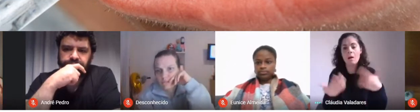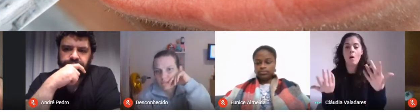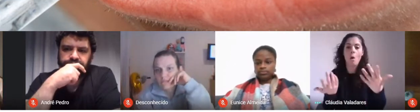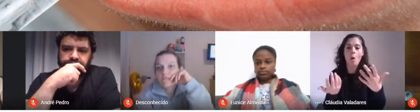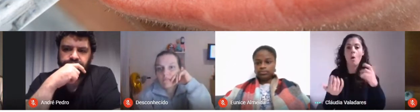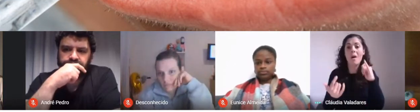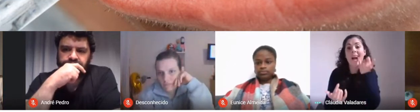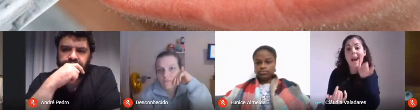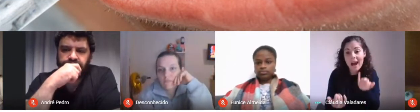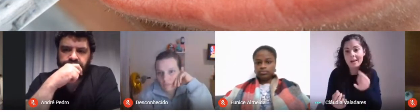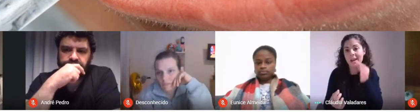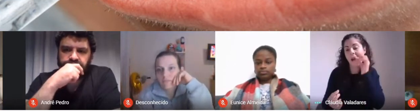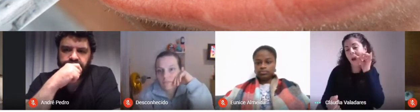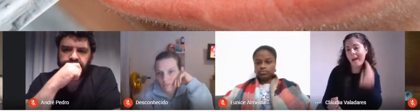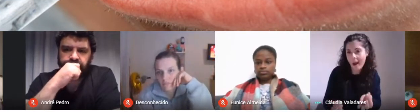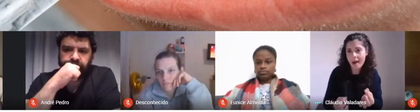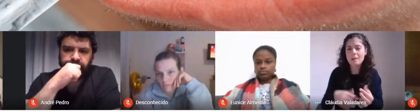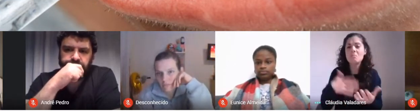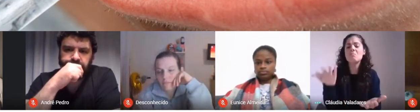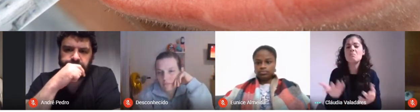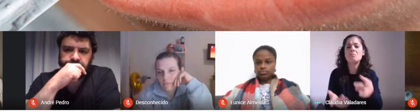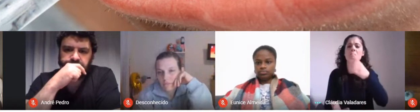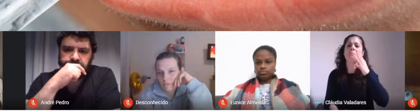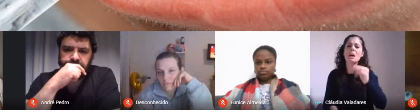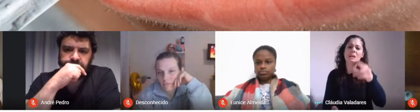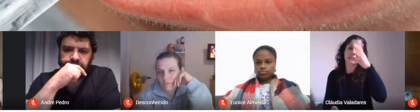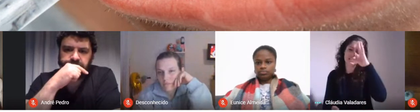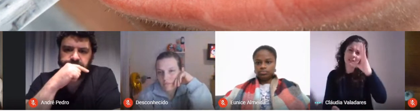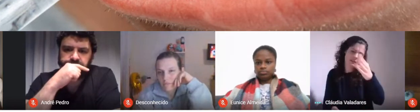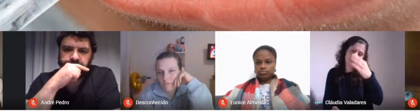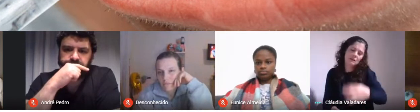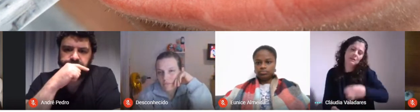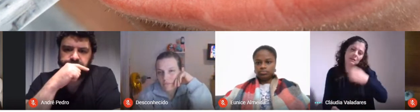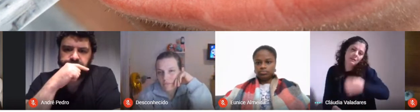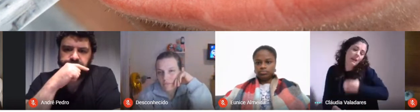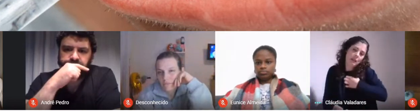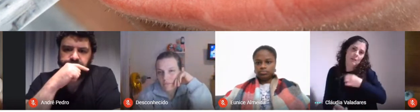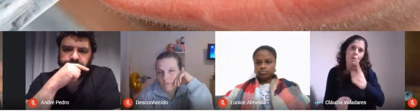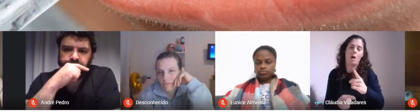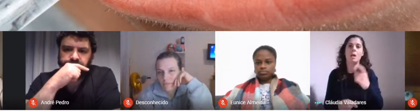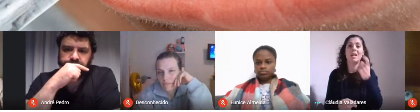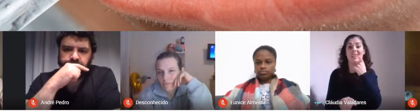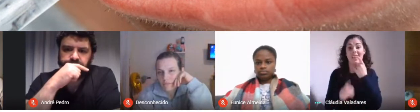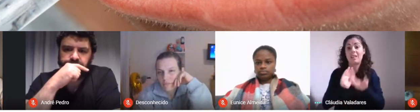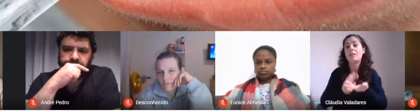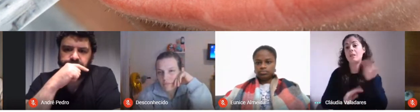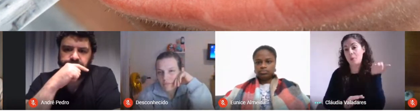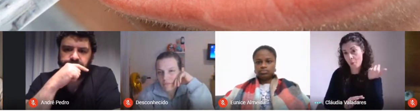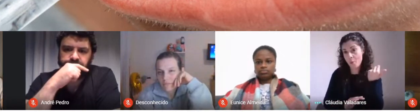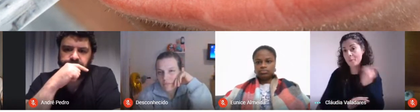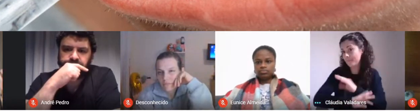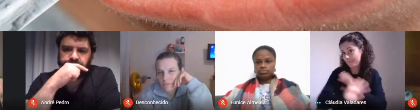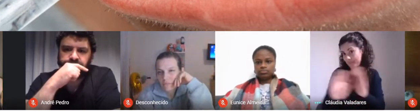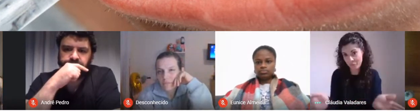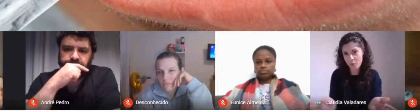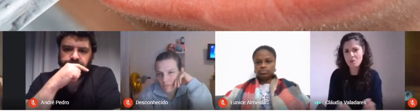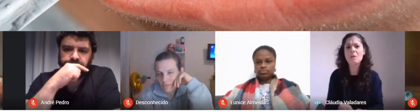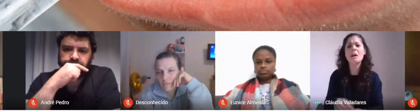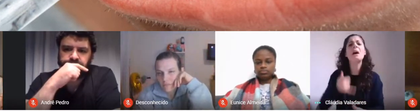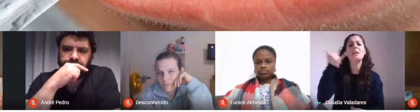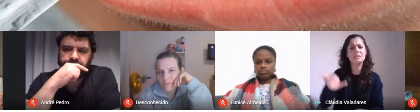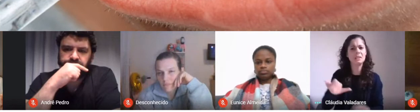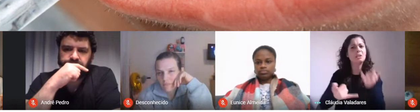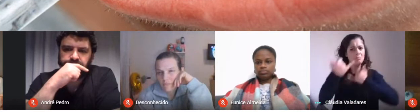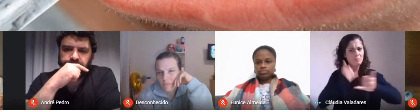O que eu queria perguntar é se acham que no fim de perdermos um dente, por qualquer uma dessas razões, se deve